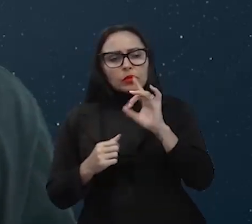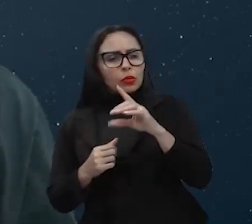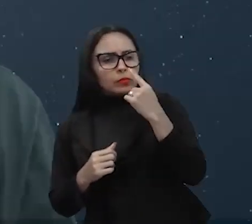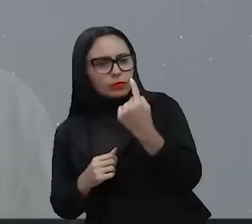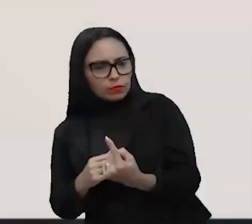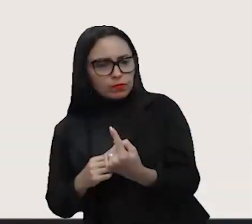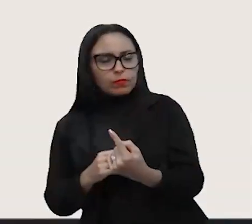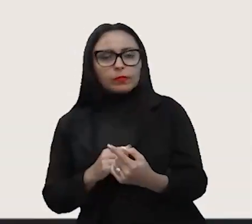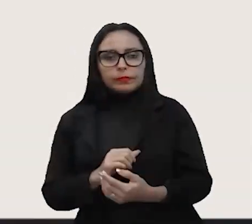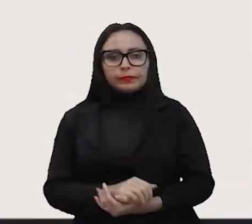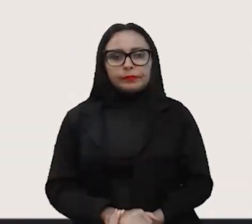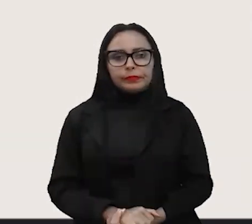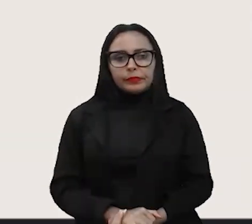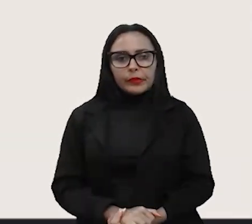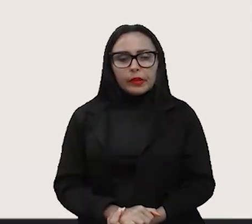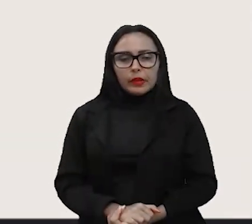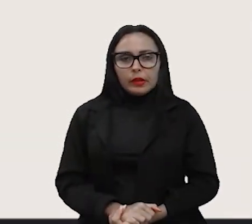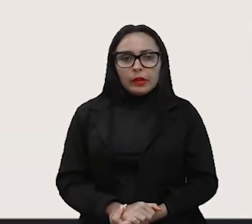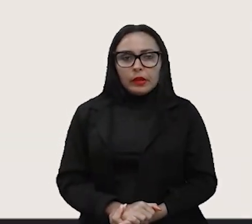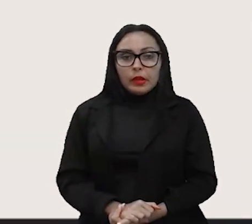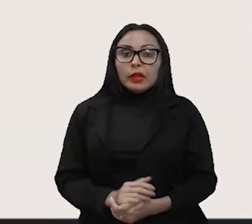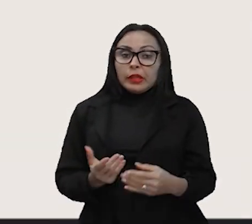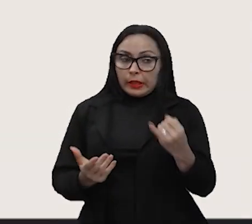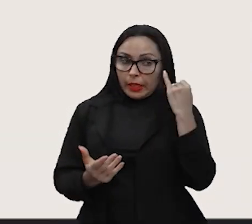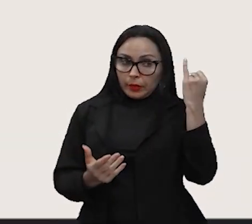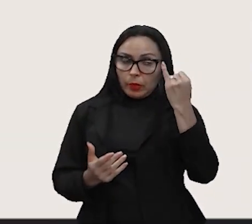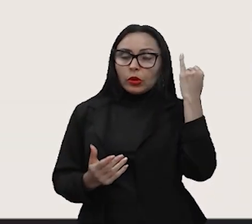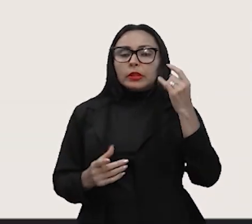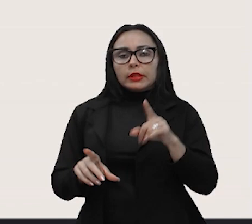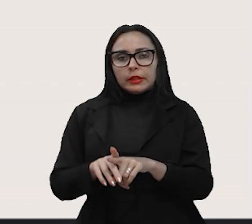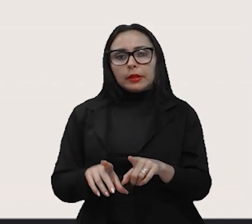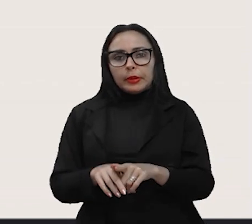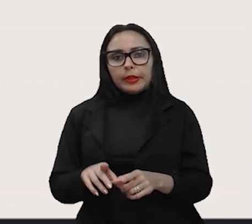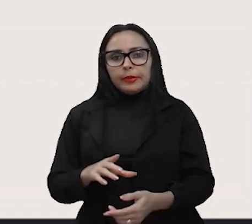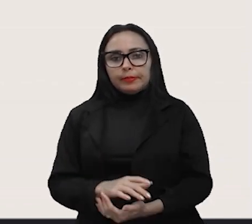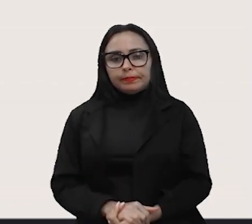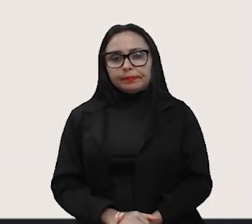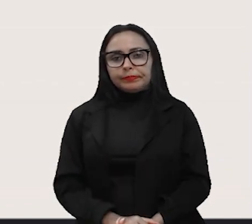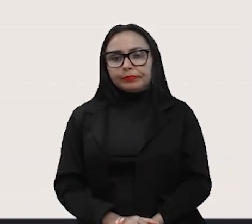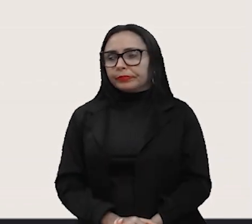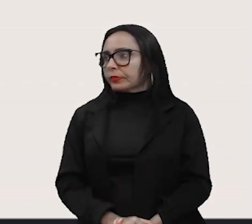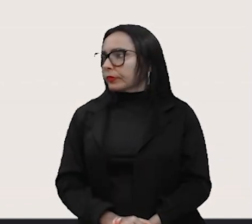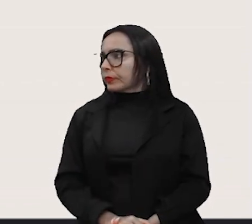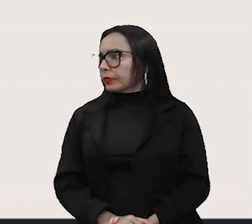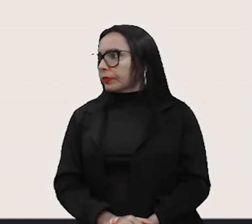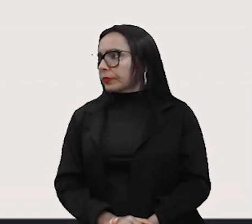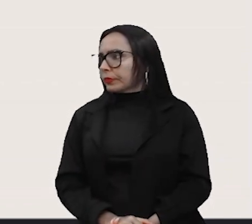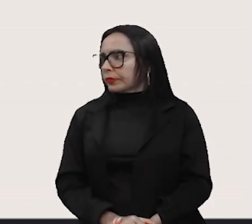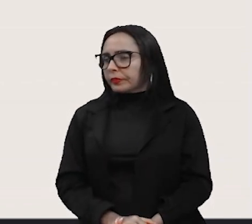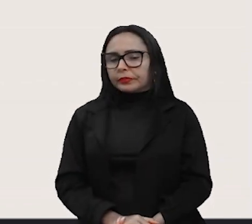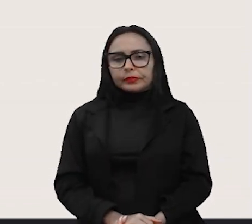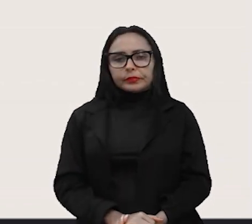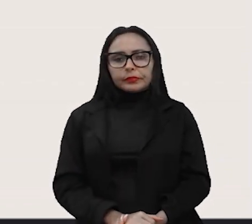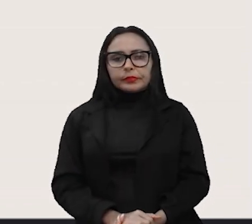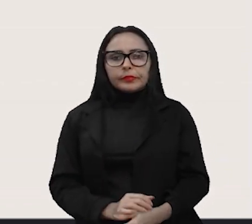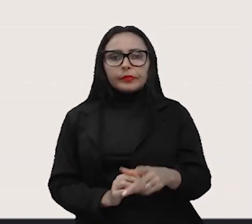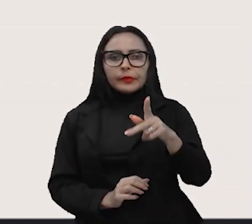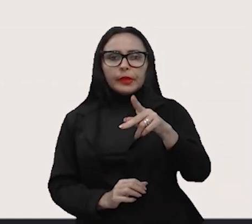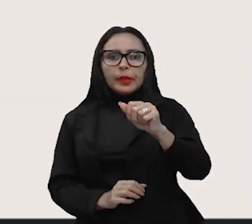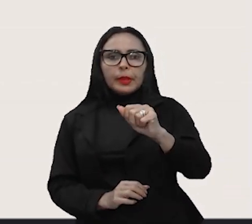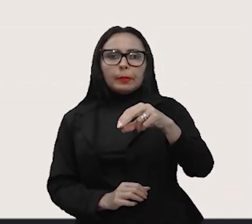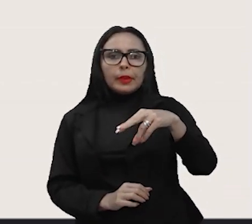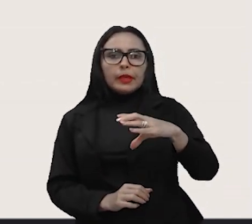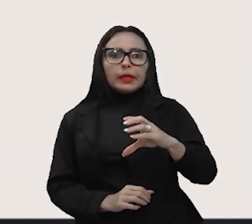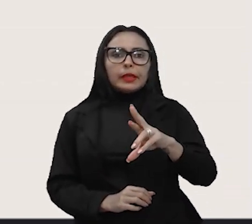última, que também é importantíssima, tá? Não tem jeito, o Enem adora ela. Cuidado com o pâncreas. E